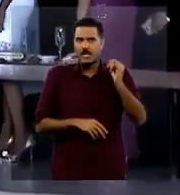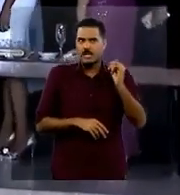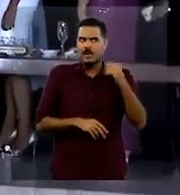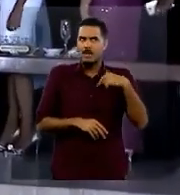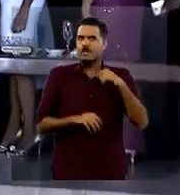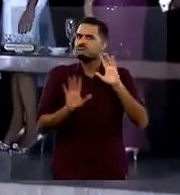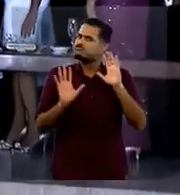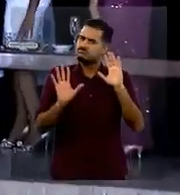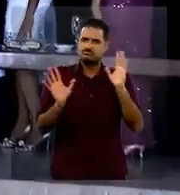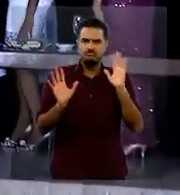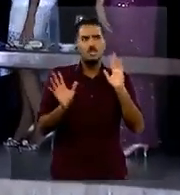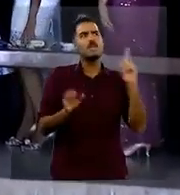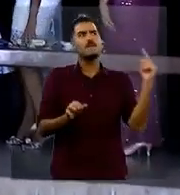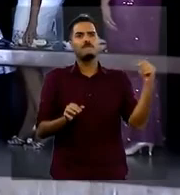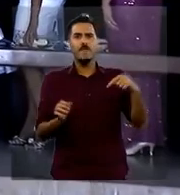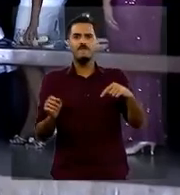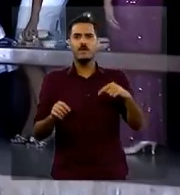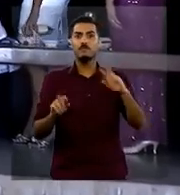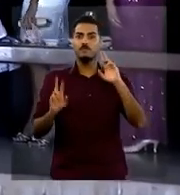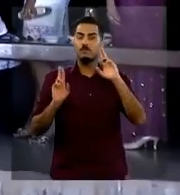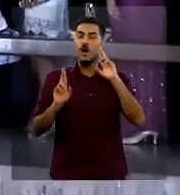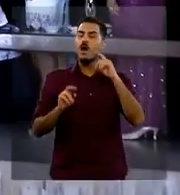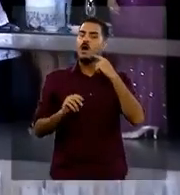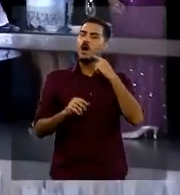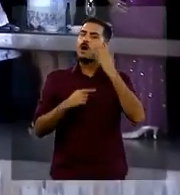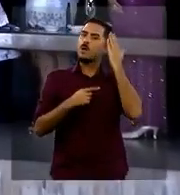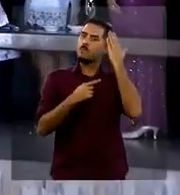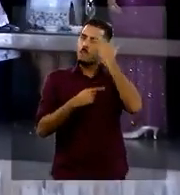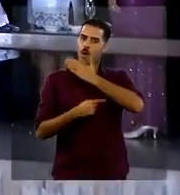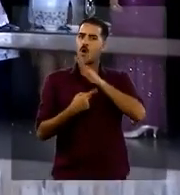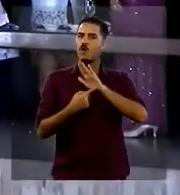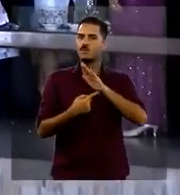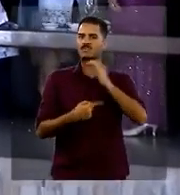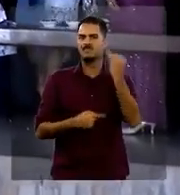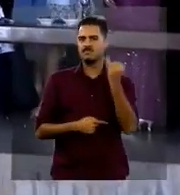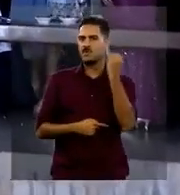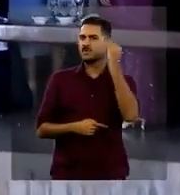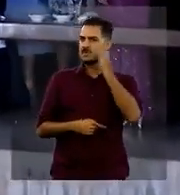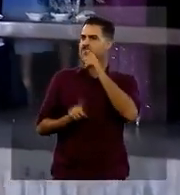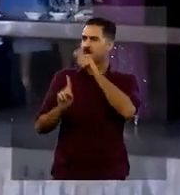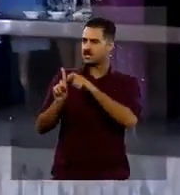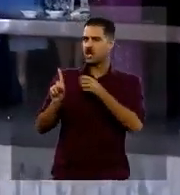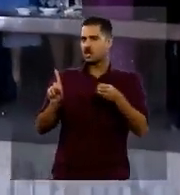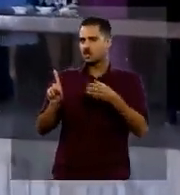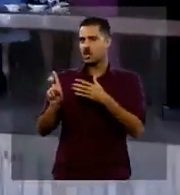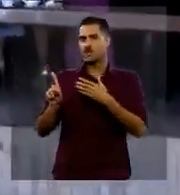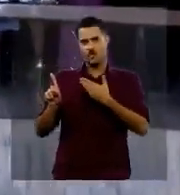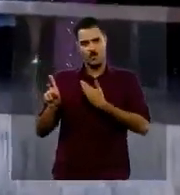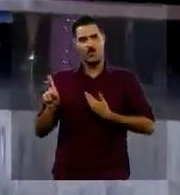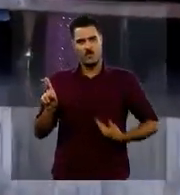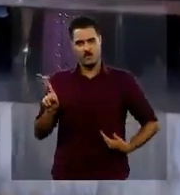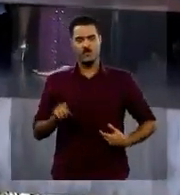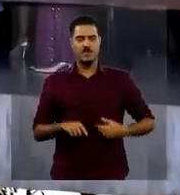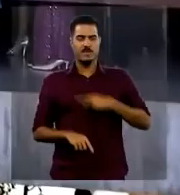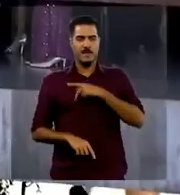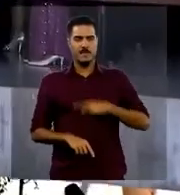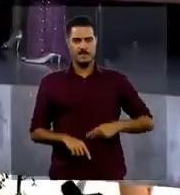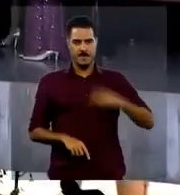mostra essa relevância desse novo governo que se inicia aí com o presidente Jair